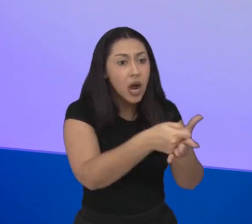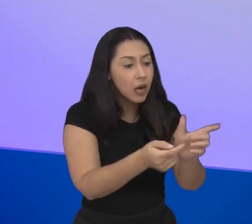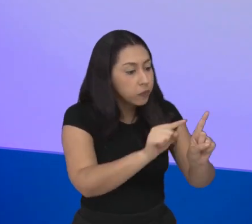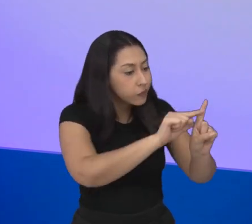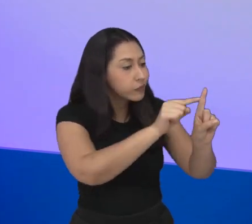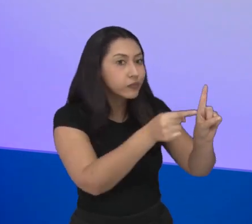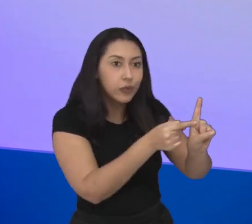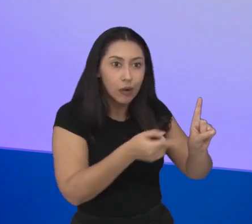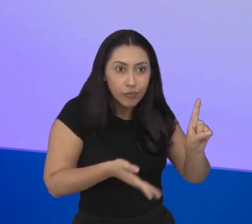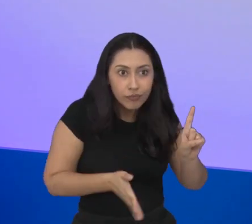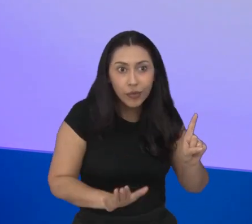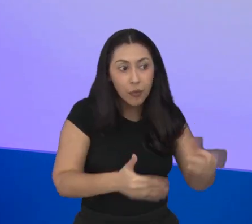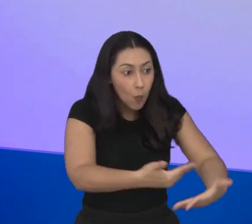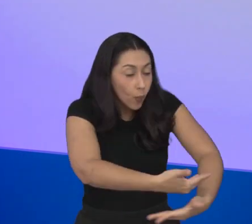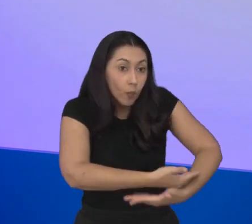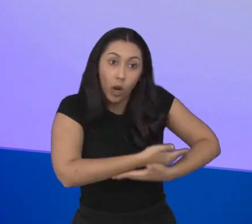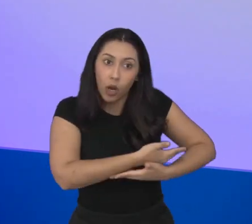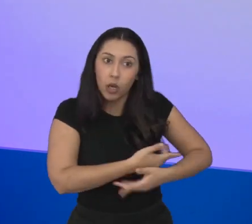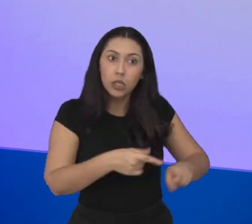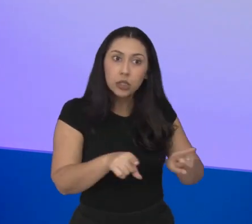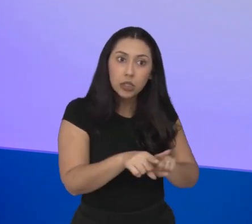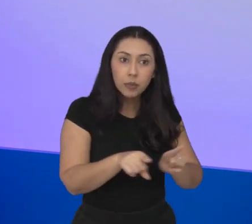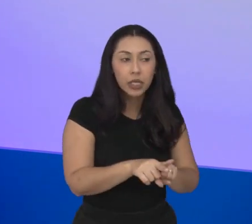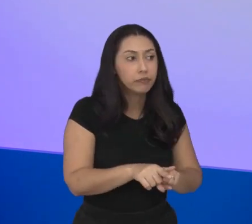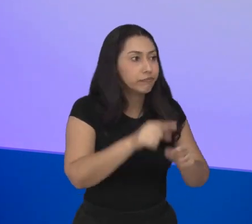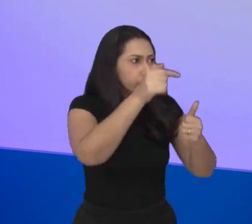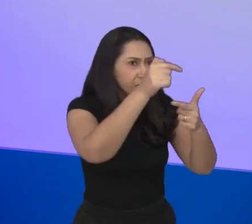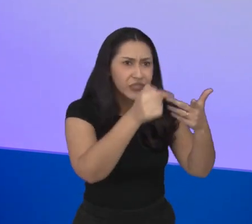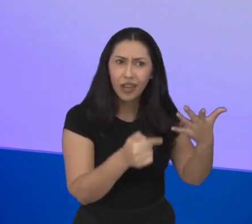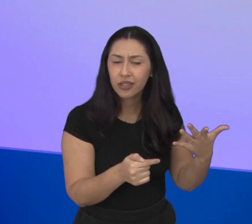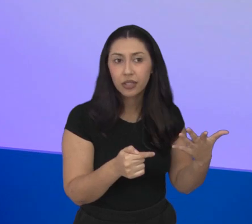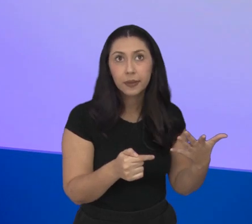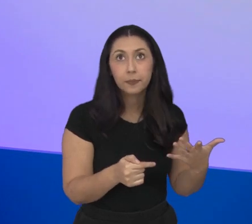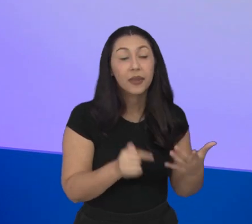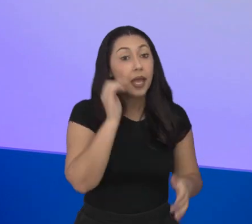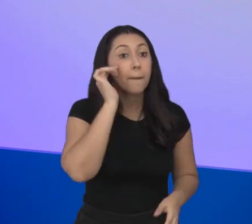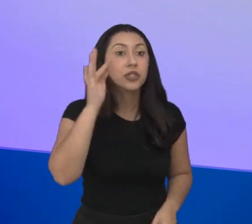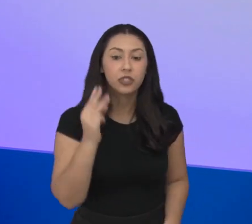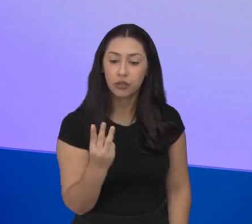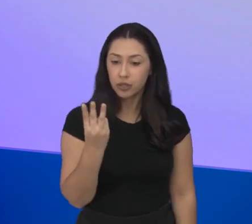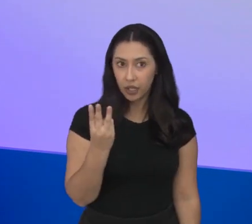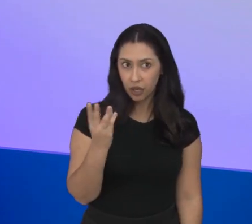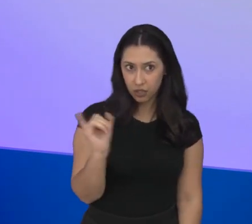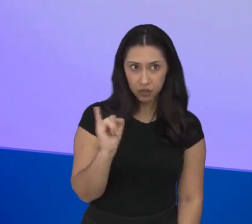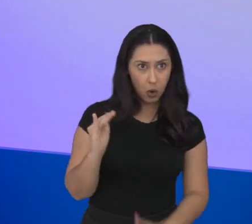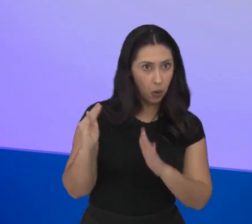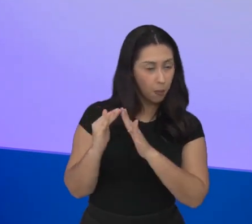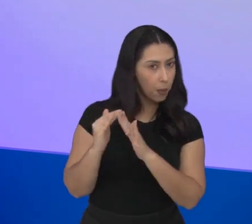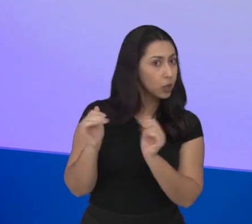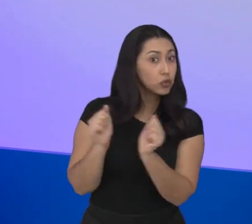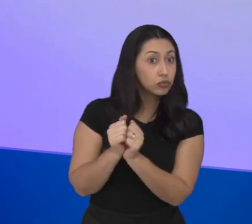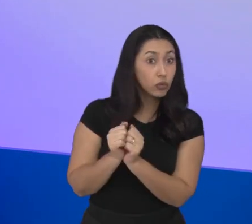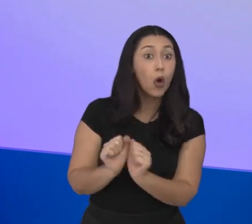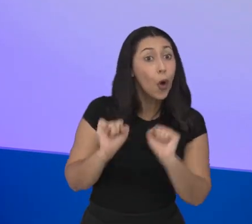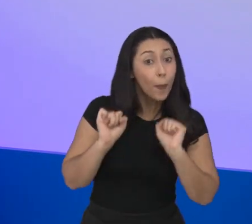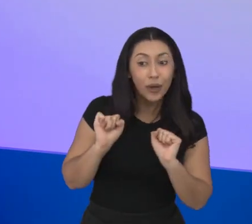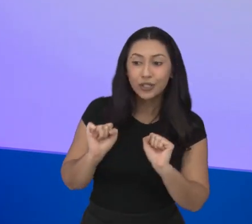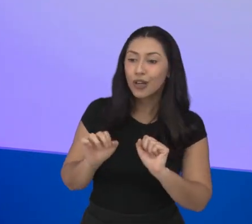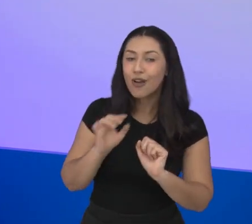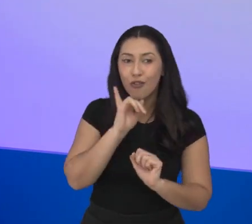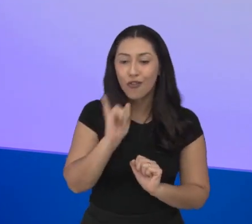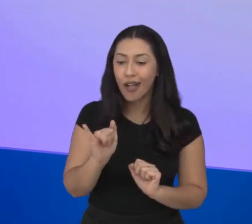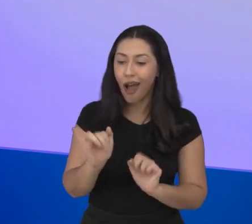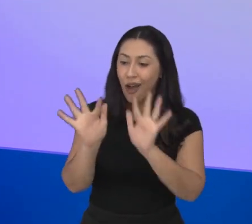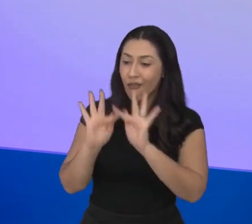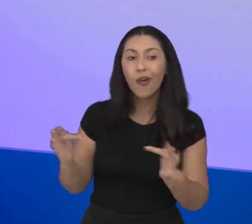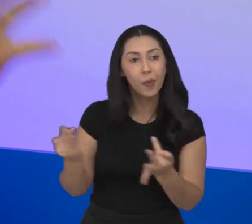permissão, tem um reconhecimento que é muito bacana, até para quem está assistindo. Imagine vocês, às vezes 3 irmãos moram juntos, aí aquilo se reconhece como família, às vezes amigos